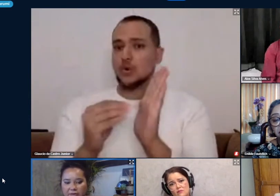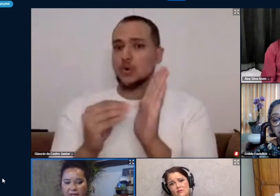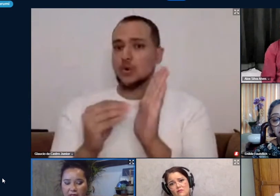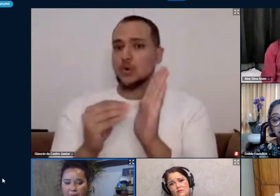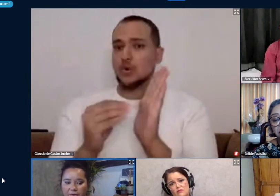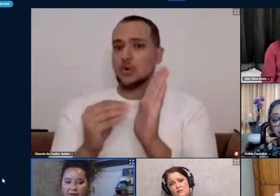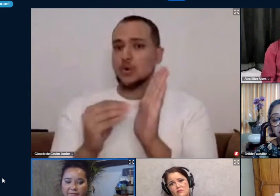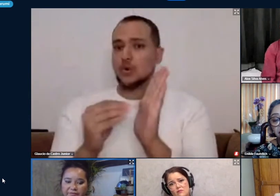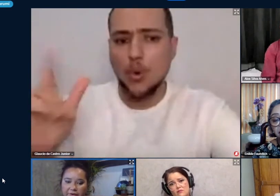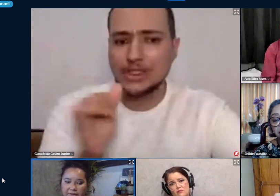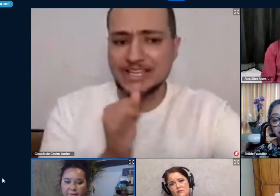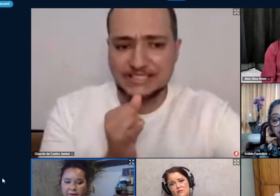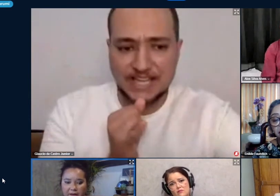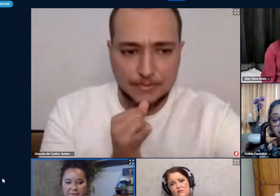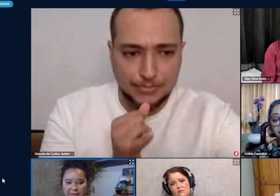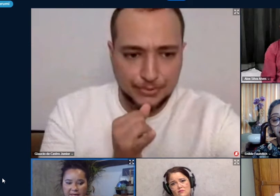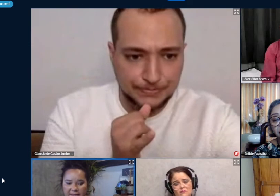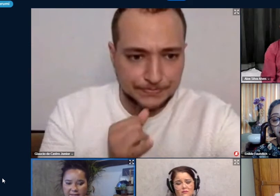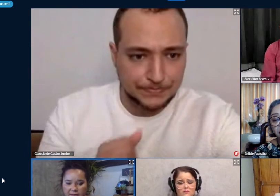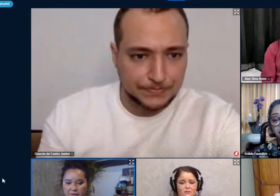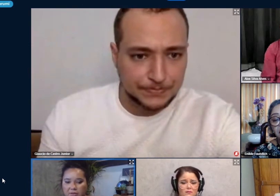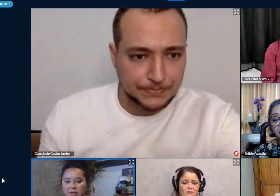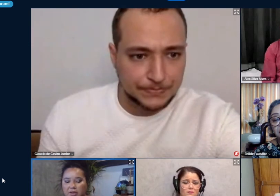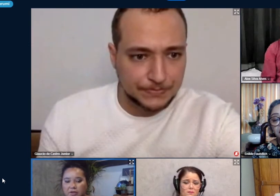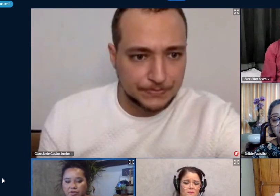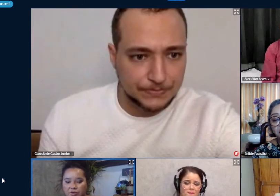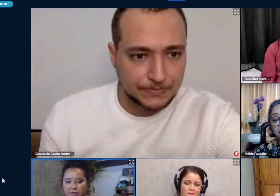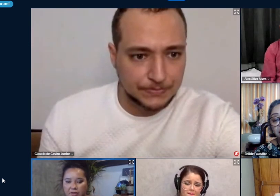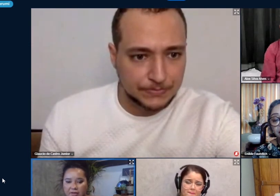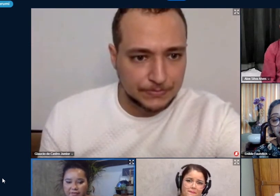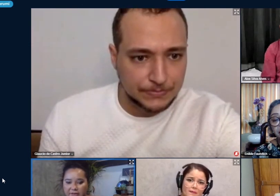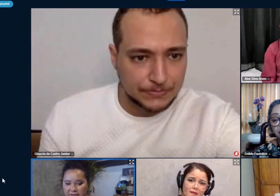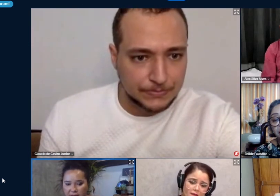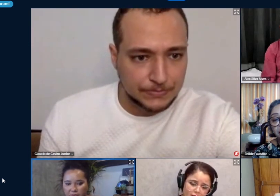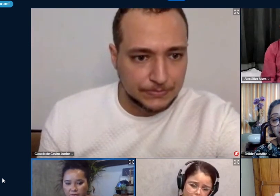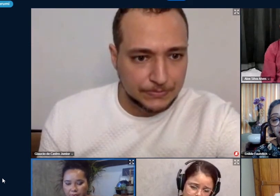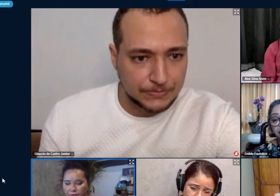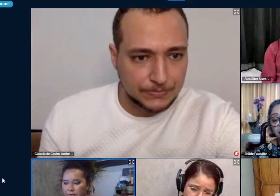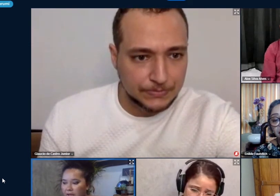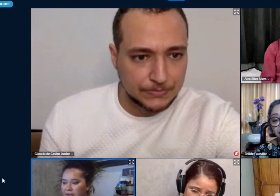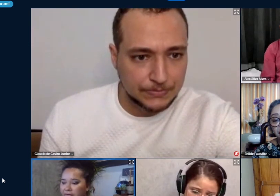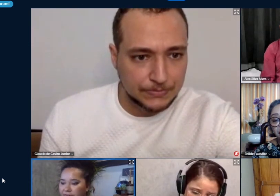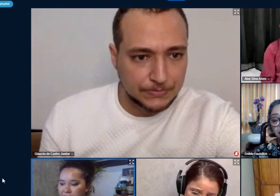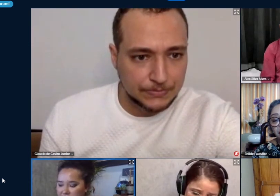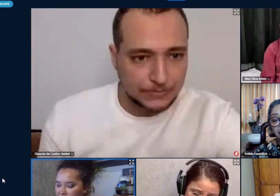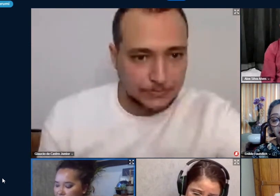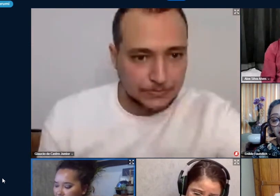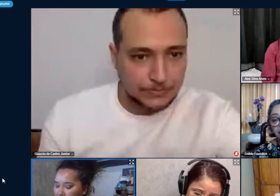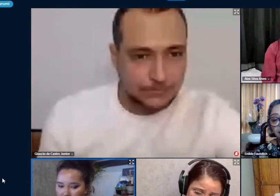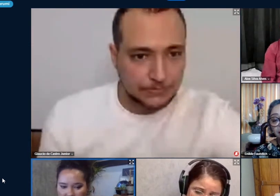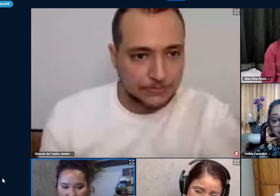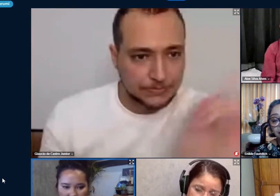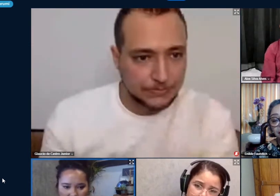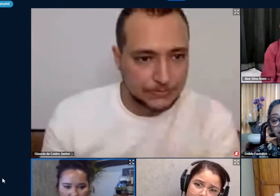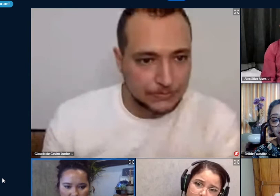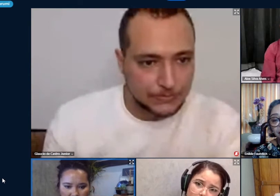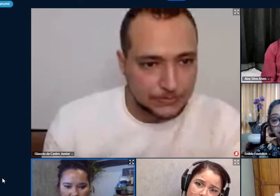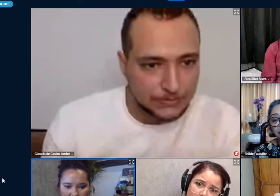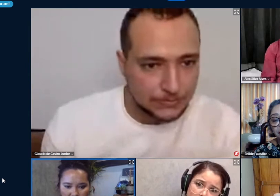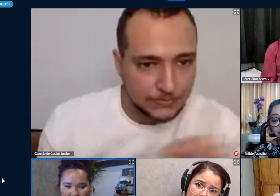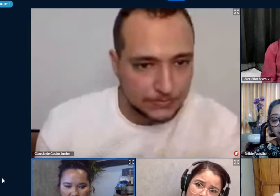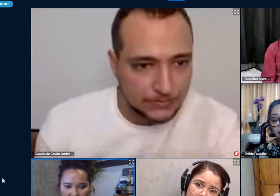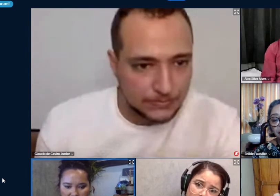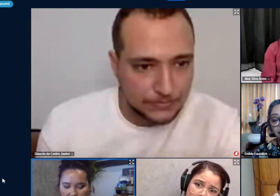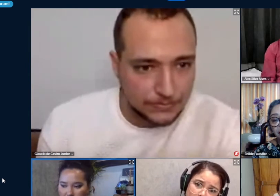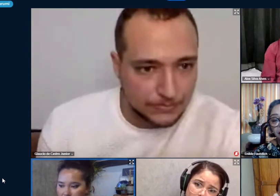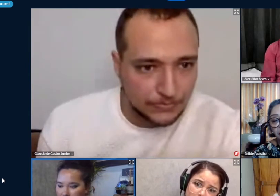esse, falta uma explicação de definição do porquê que você chegou